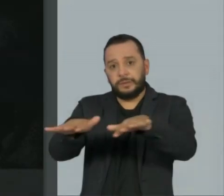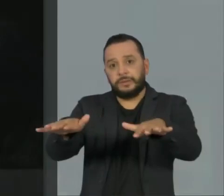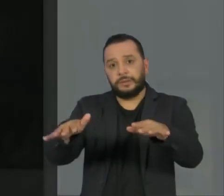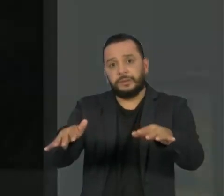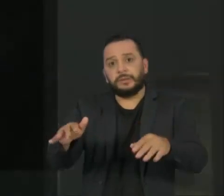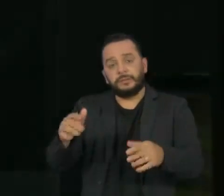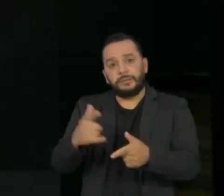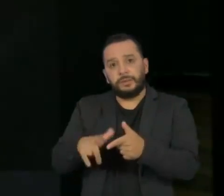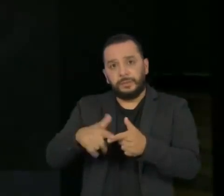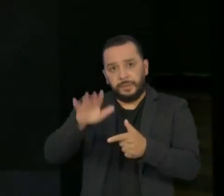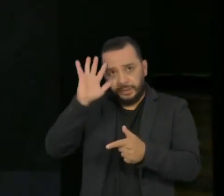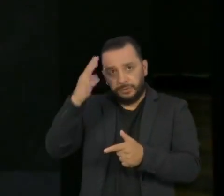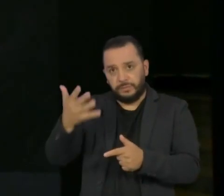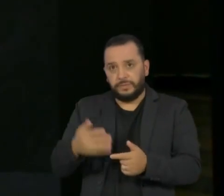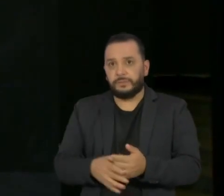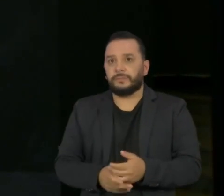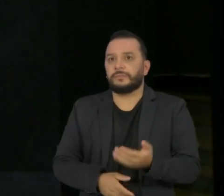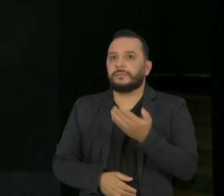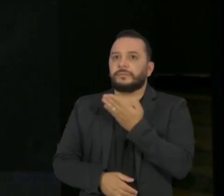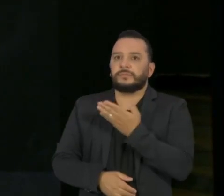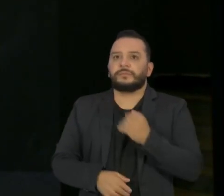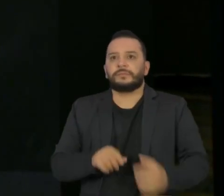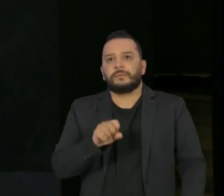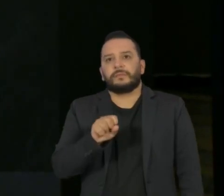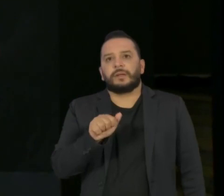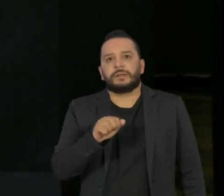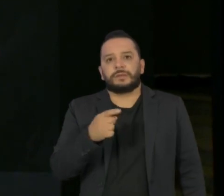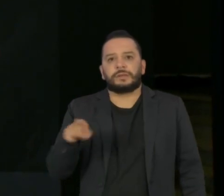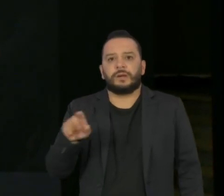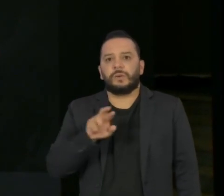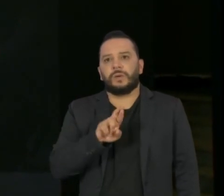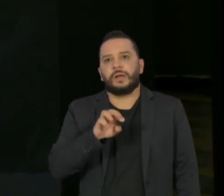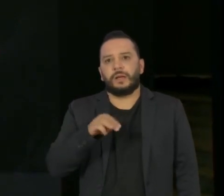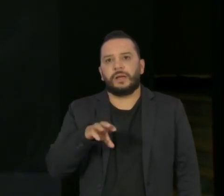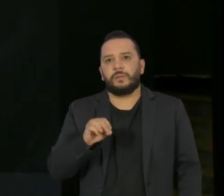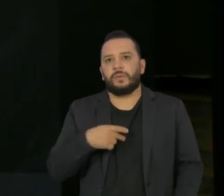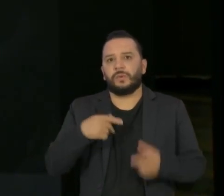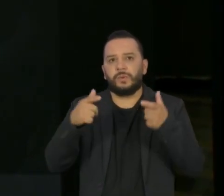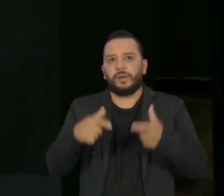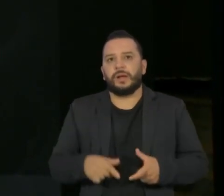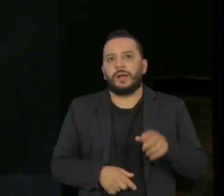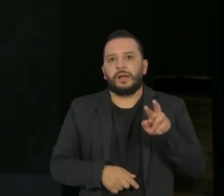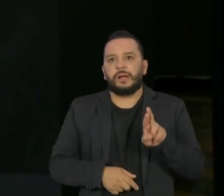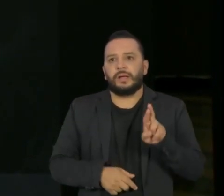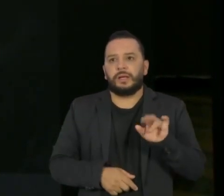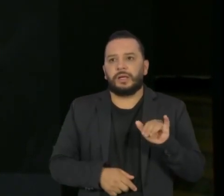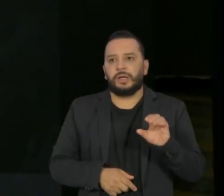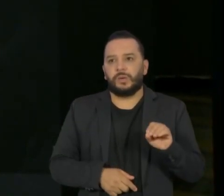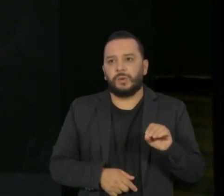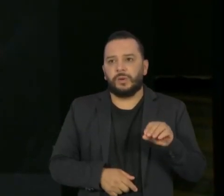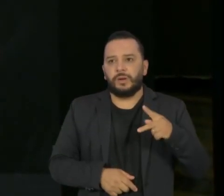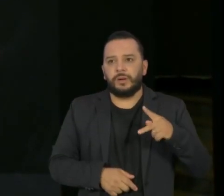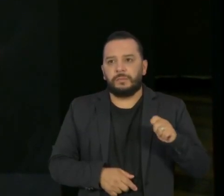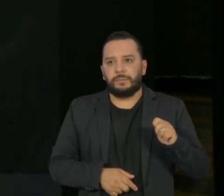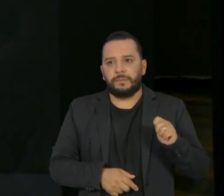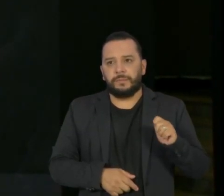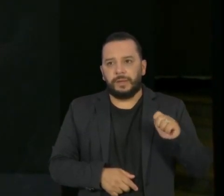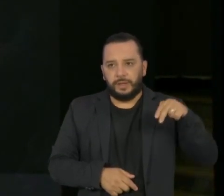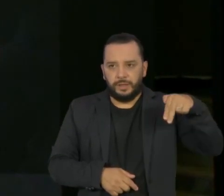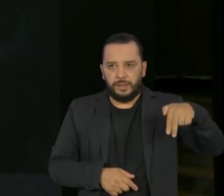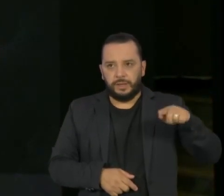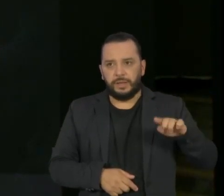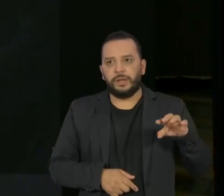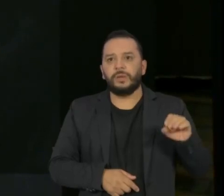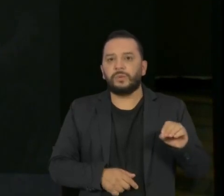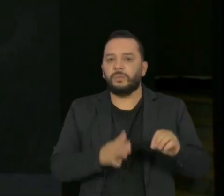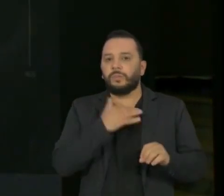Então, o exemplo da comunidade de São Remo, que é no Rio Pequeno. Nesse momento, poucos casos de óbito, apenas 4, próximo.